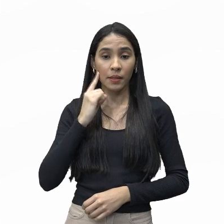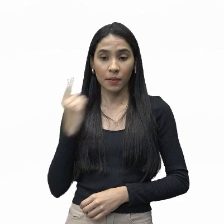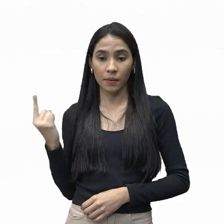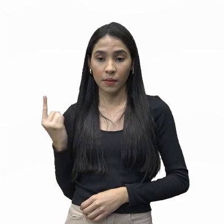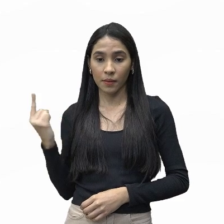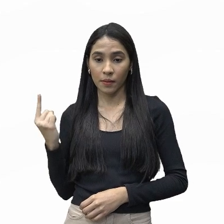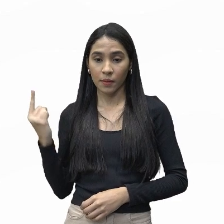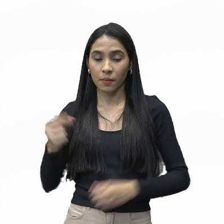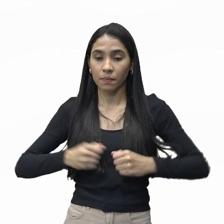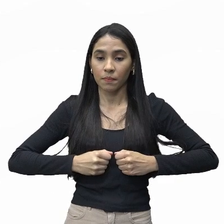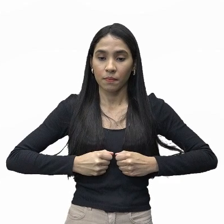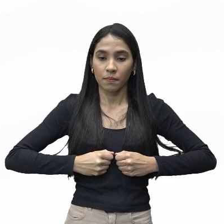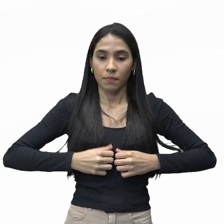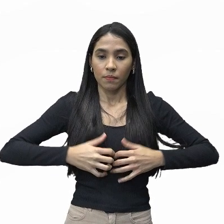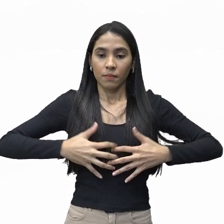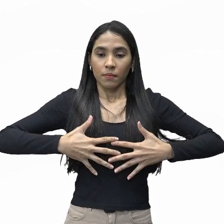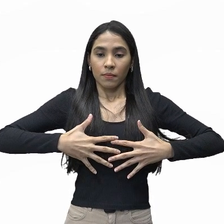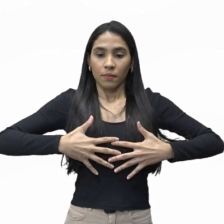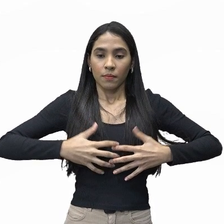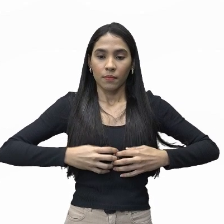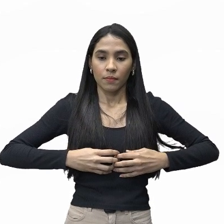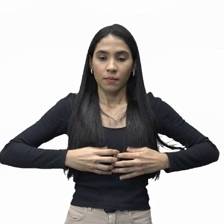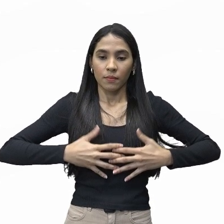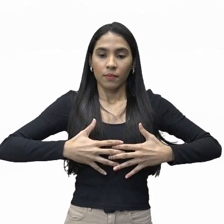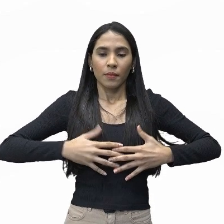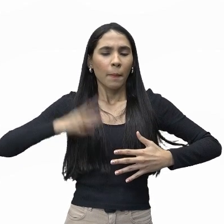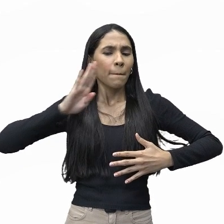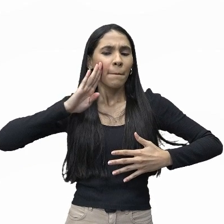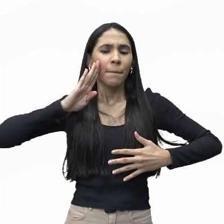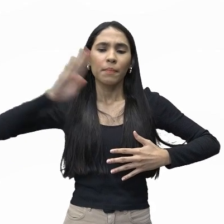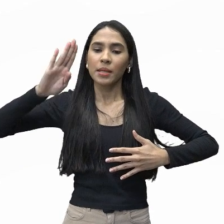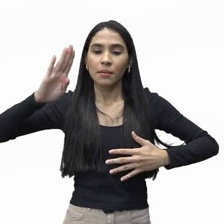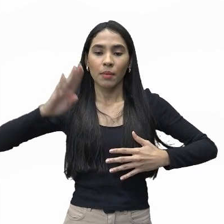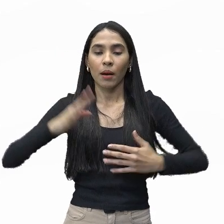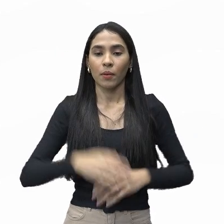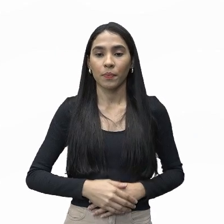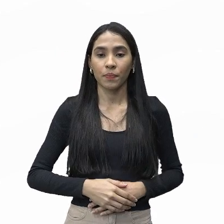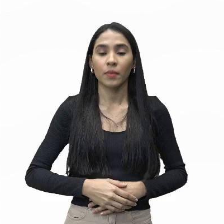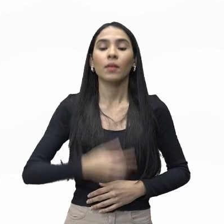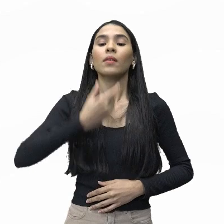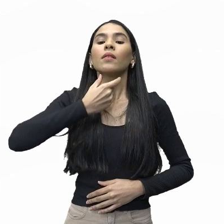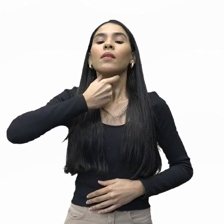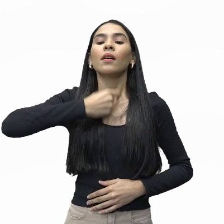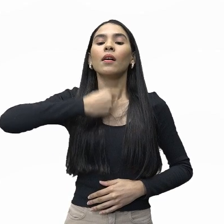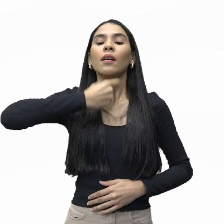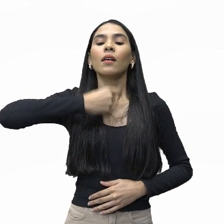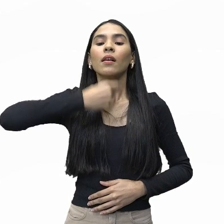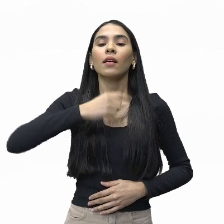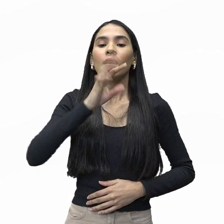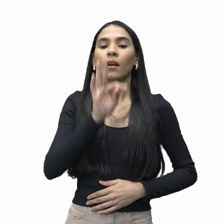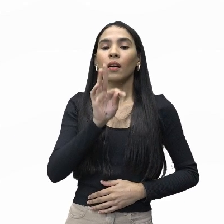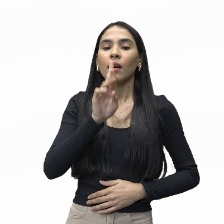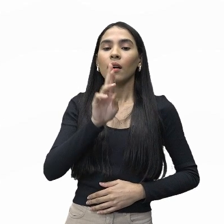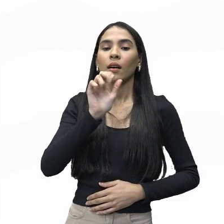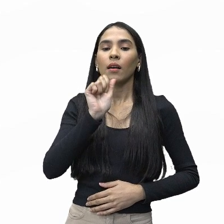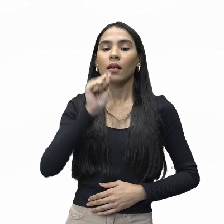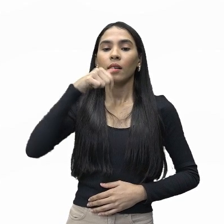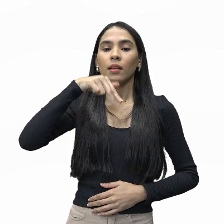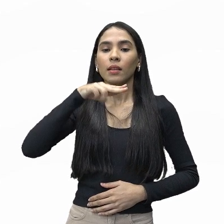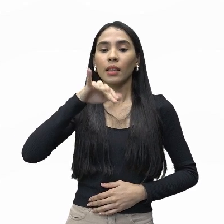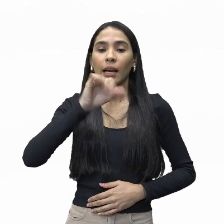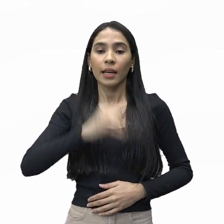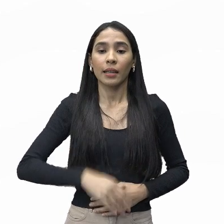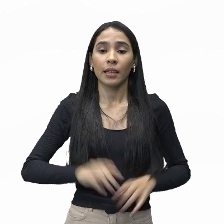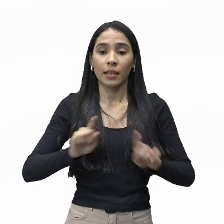os pulmões, que são os principais órgãos. Você observa aí esse tubo chamado traqueia, né? Temos também aí os